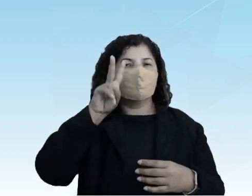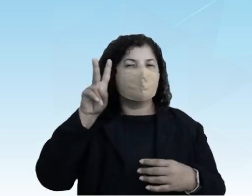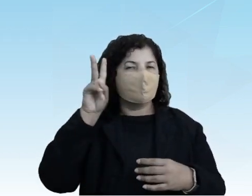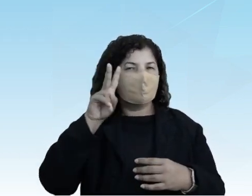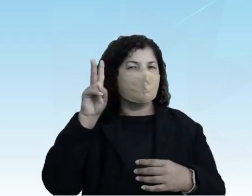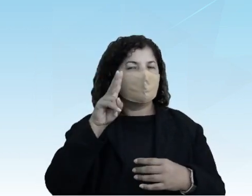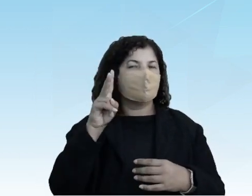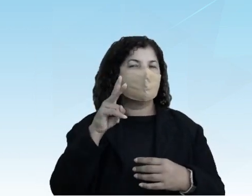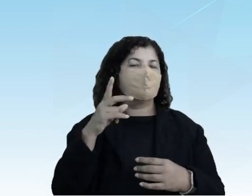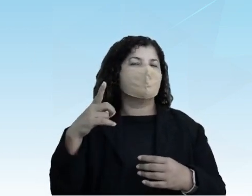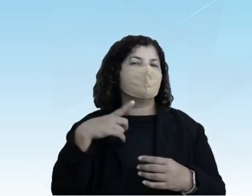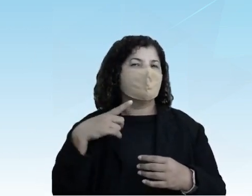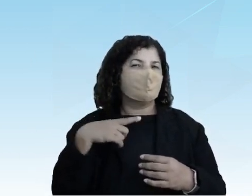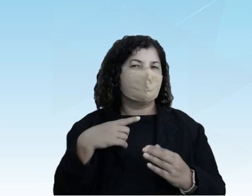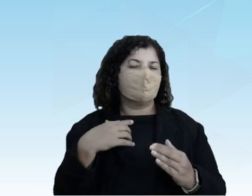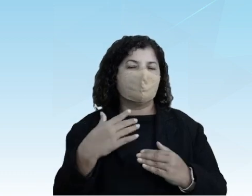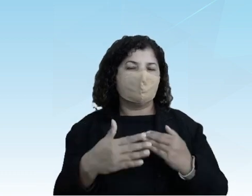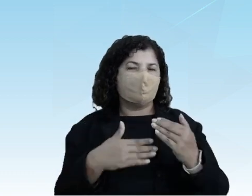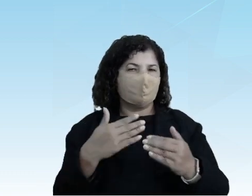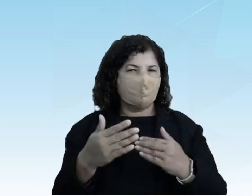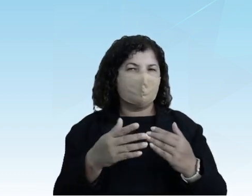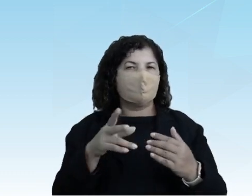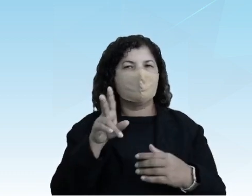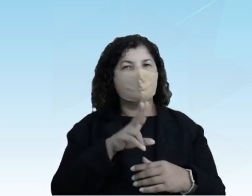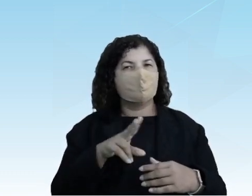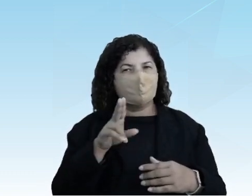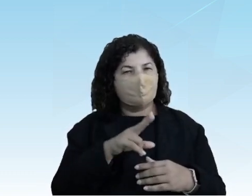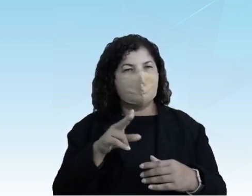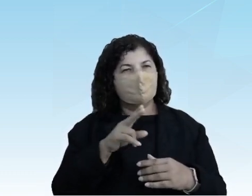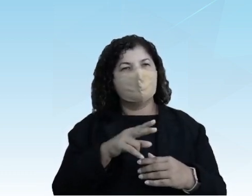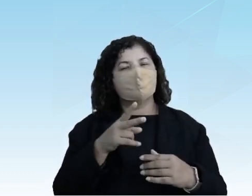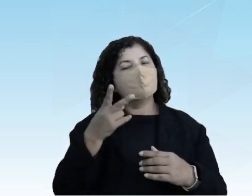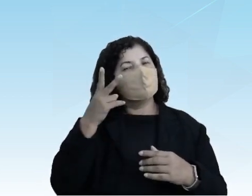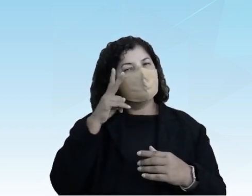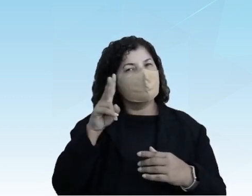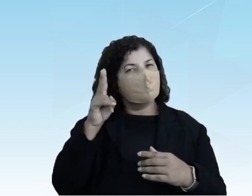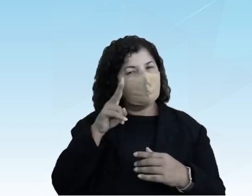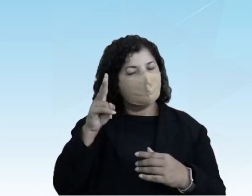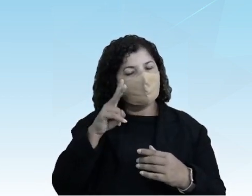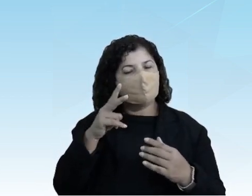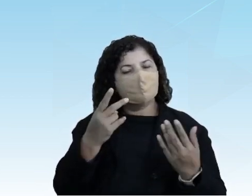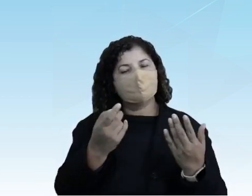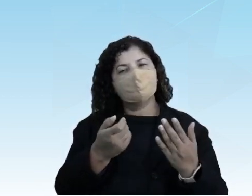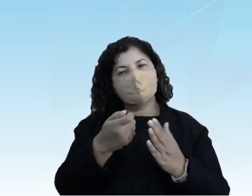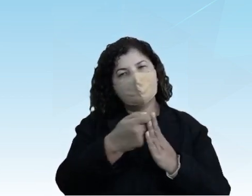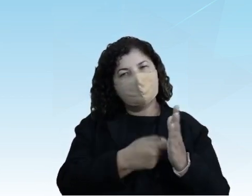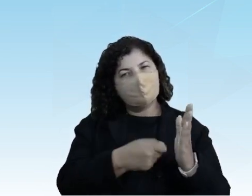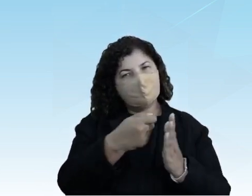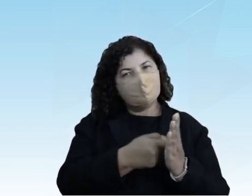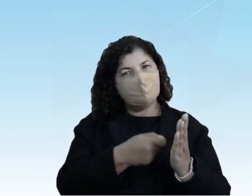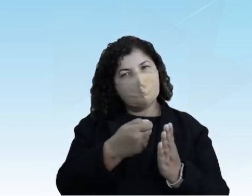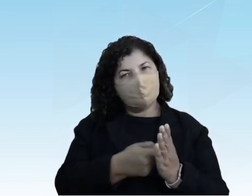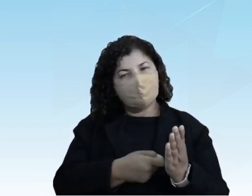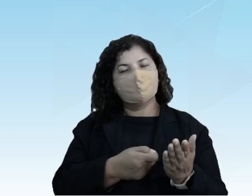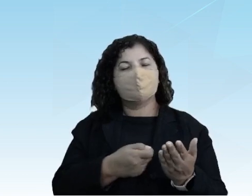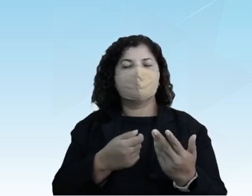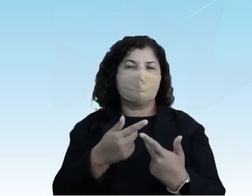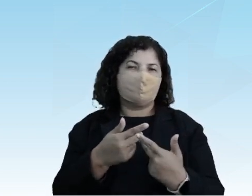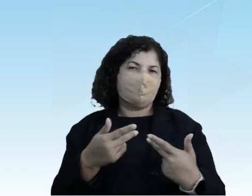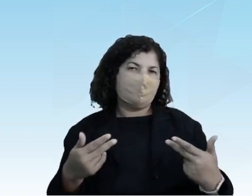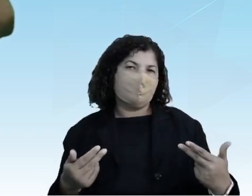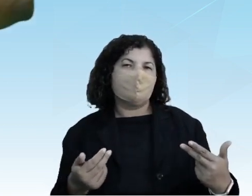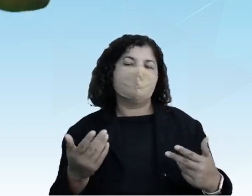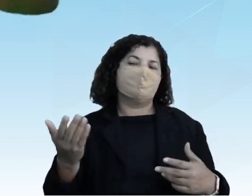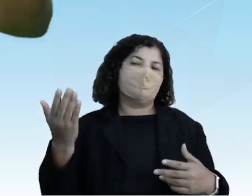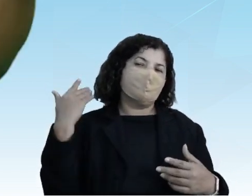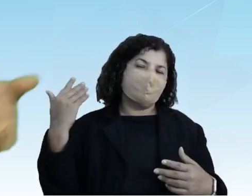para encadear uma explicação lógica do passado, dos indivíduos ou da sociedade.